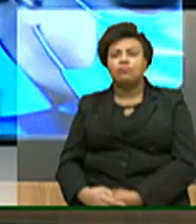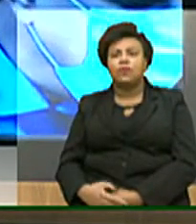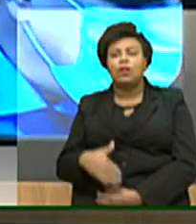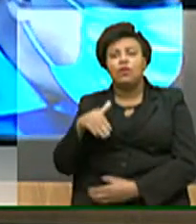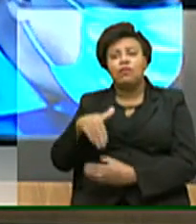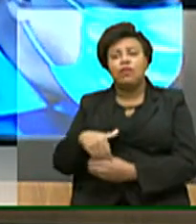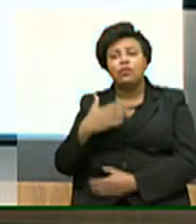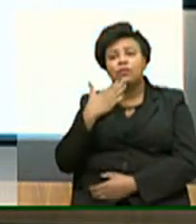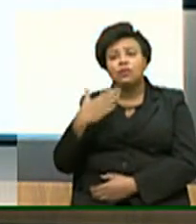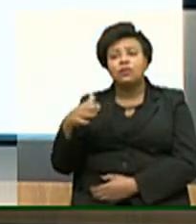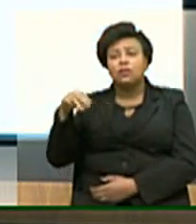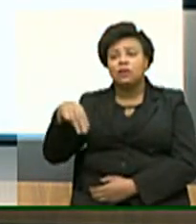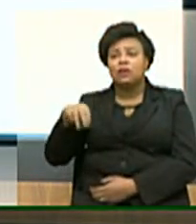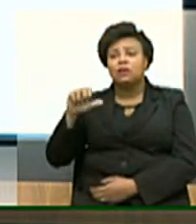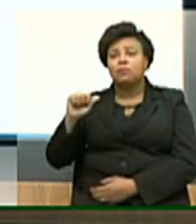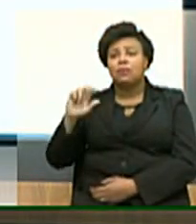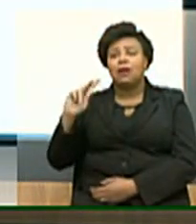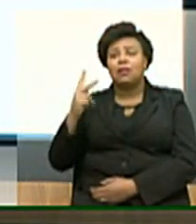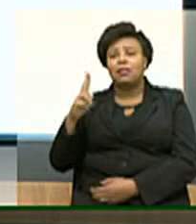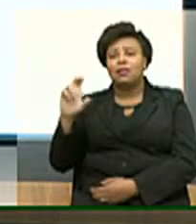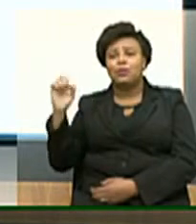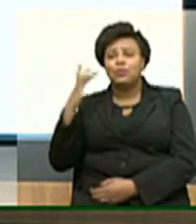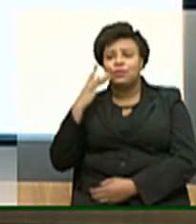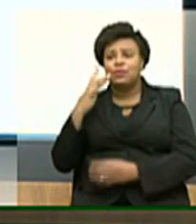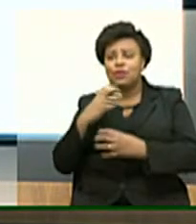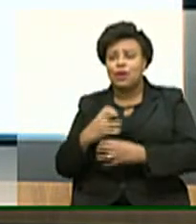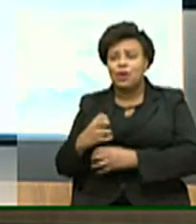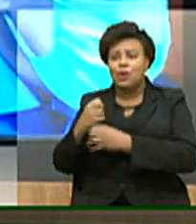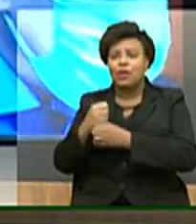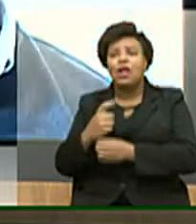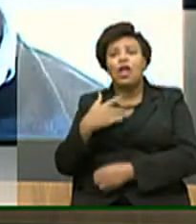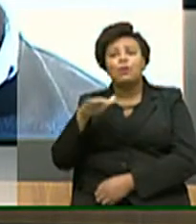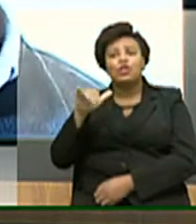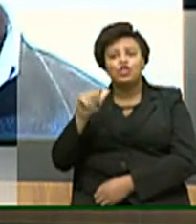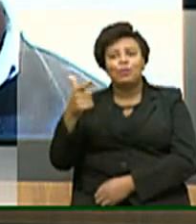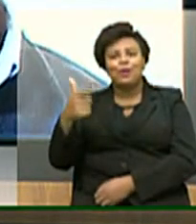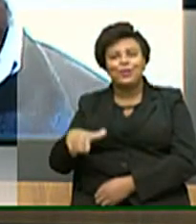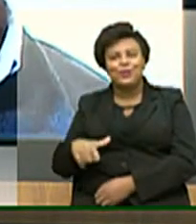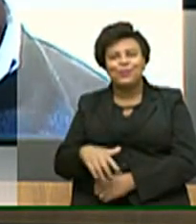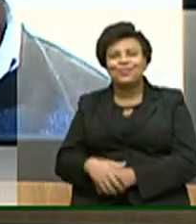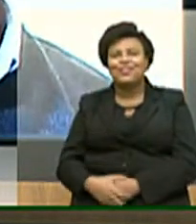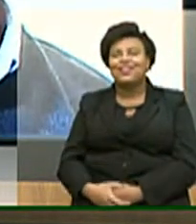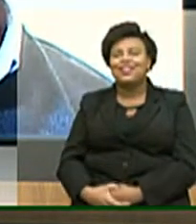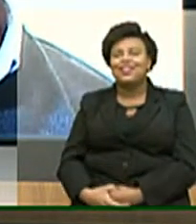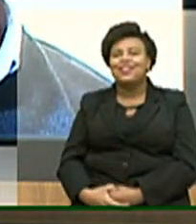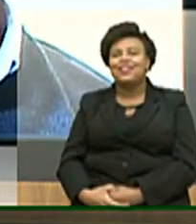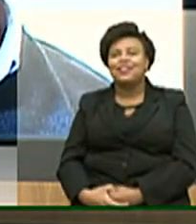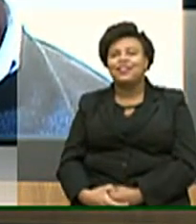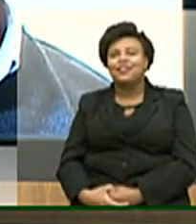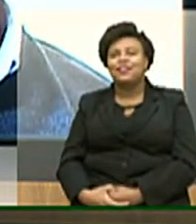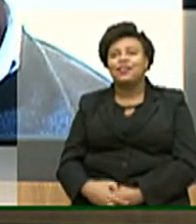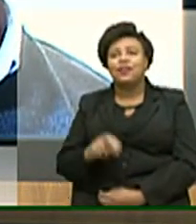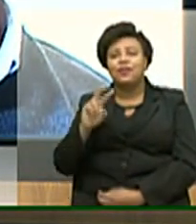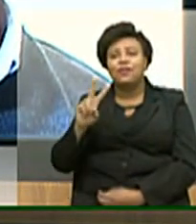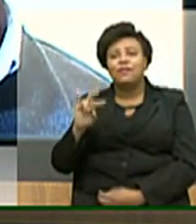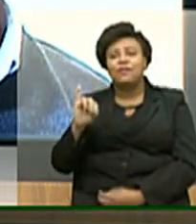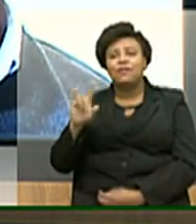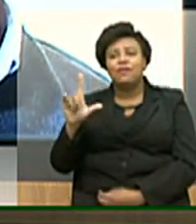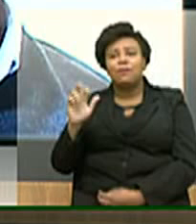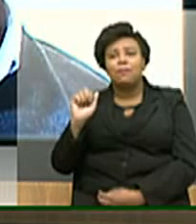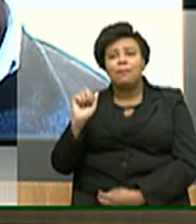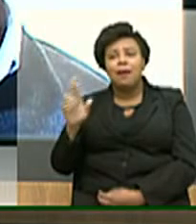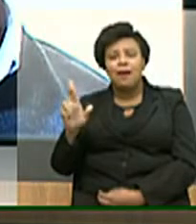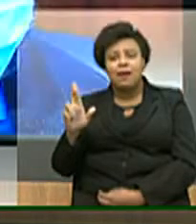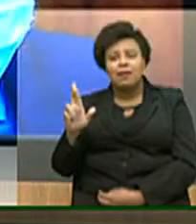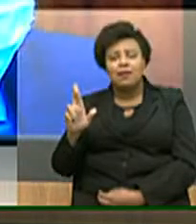favorável, deputado Matheus Vespe. Não sei se havia computado meu voto. Isso, já ia lhe chamar novamente. Então, Vilmar Lourenço, deputado